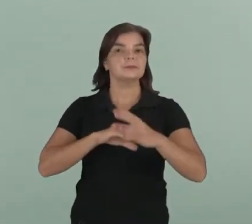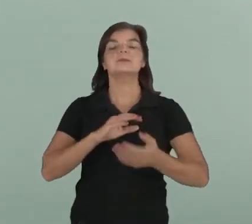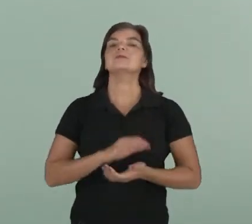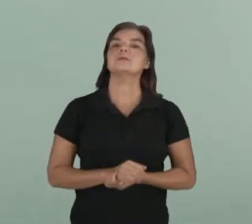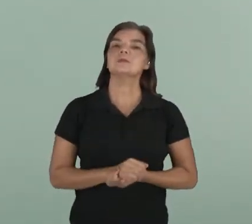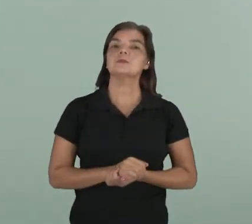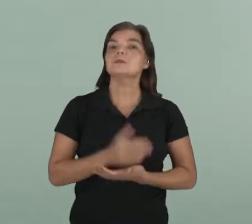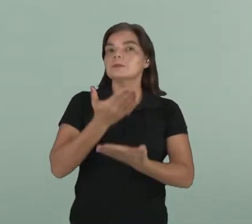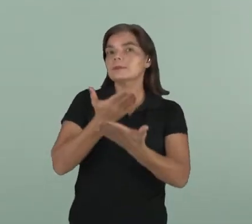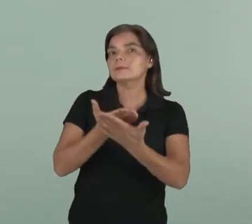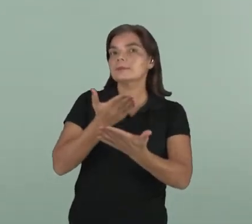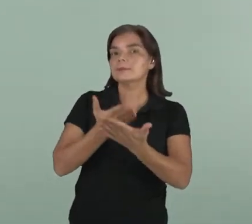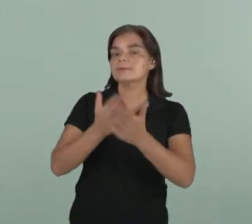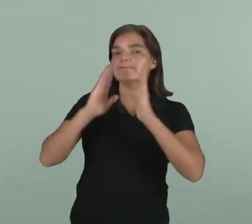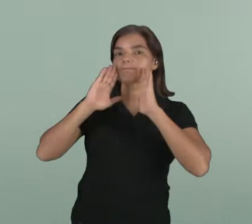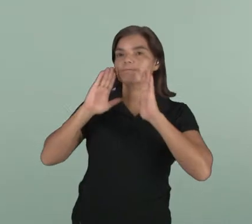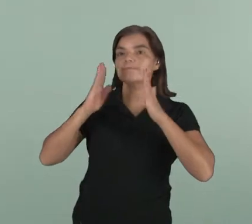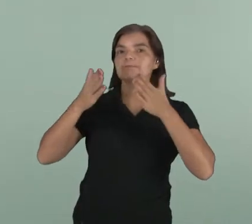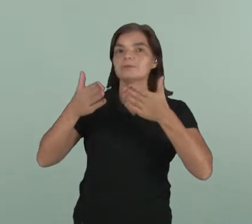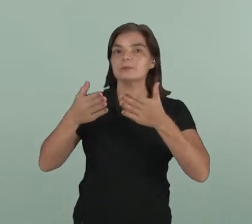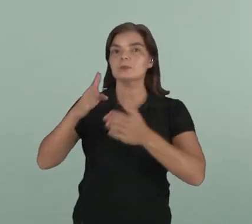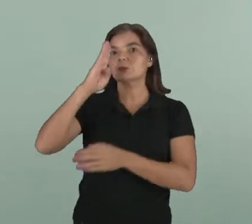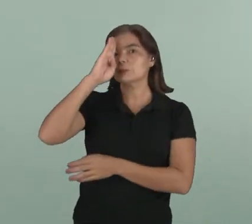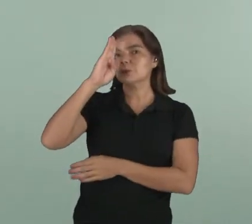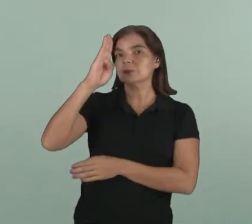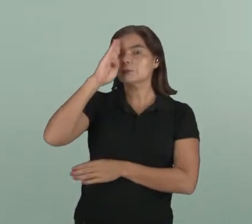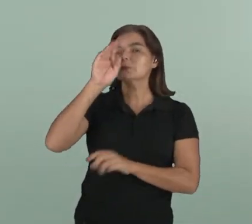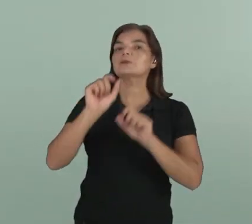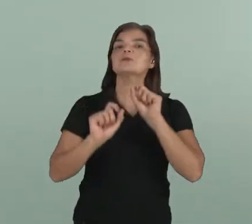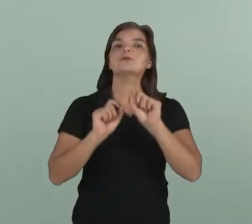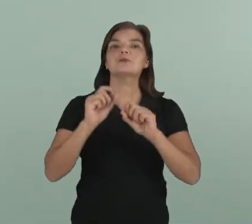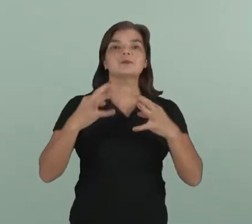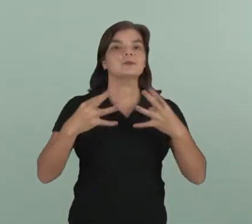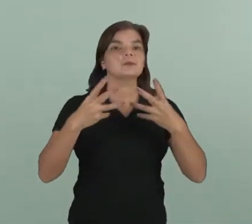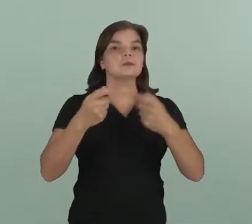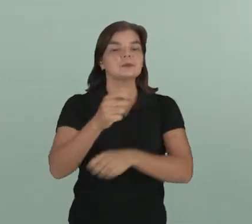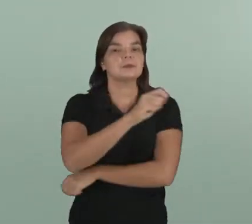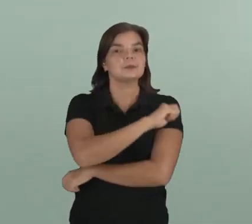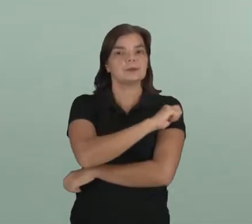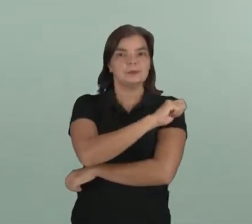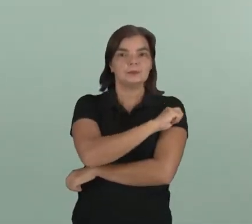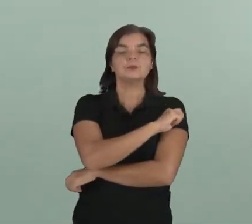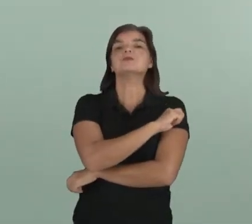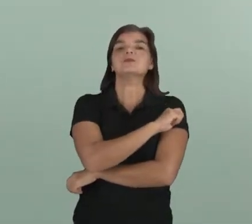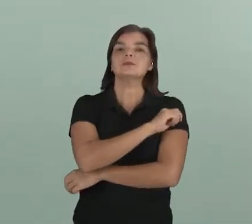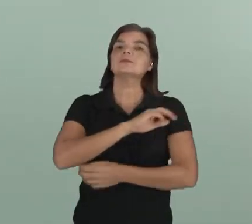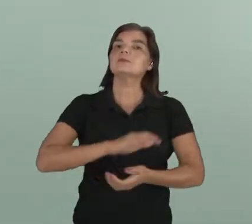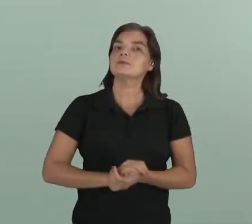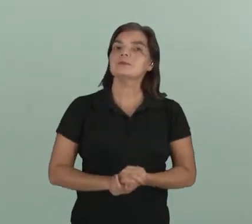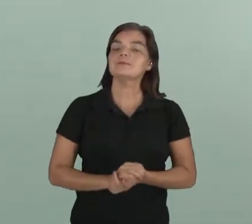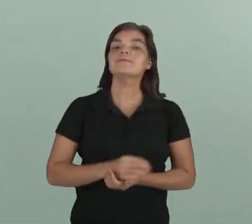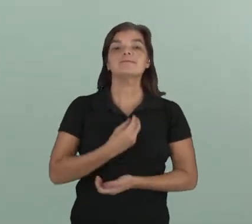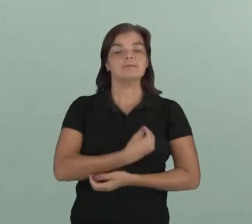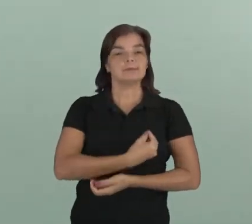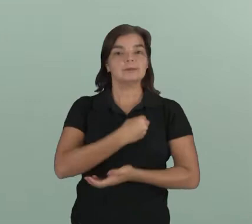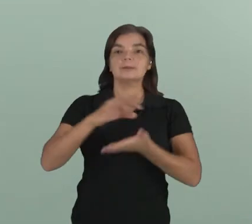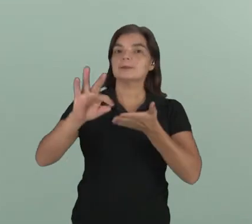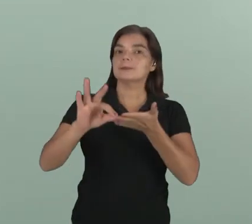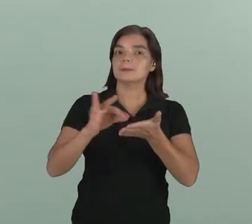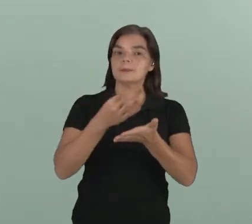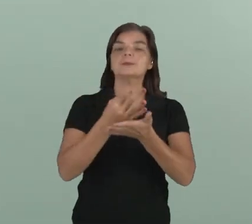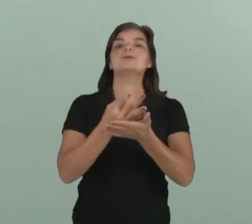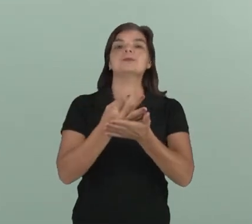esta videoaula ela está direcionada principalmente a todos os alunos e alunas que estão